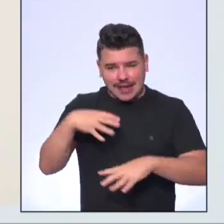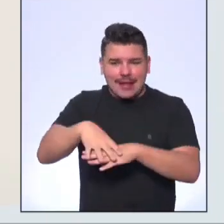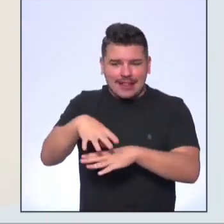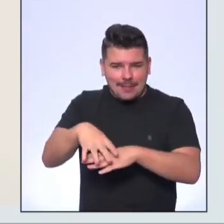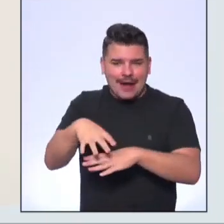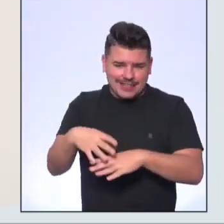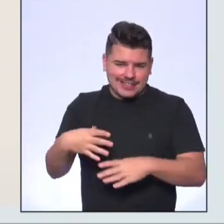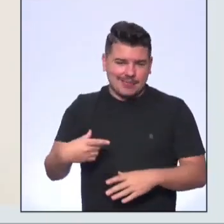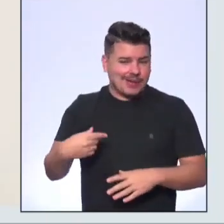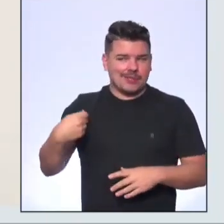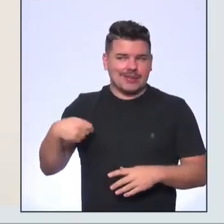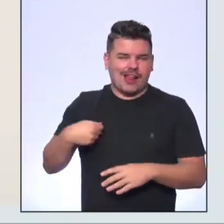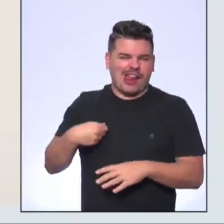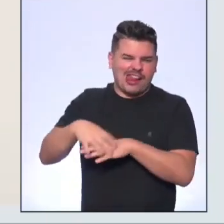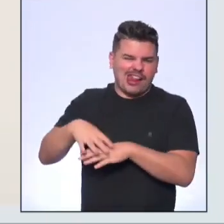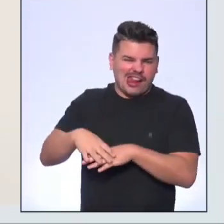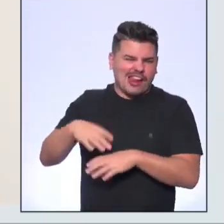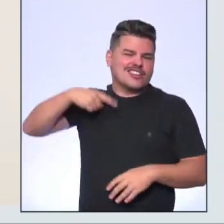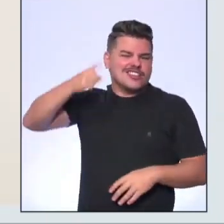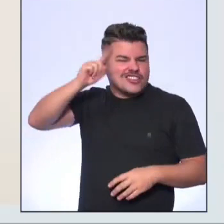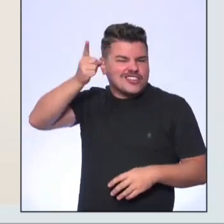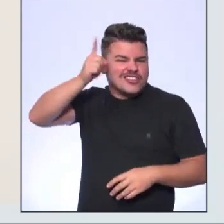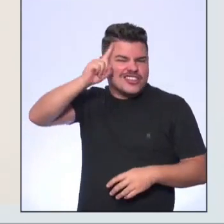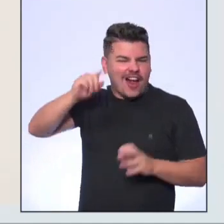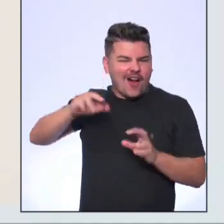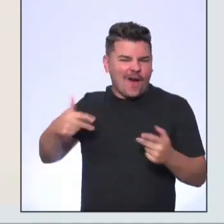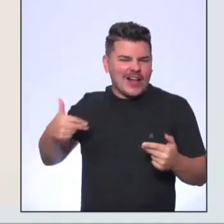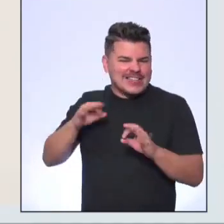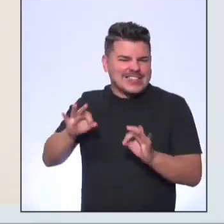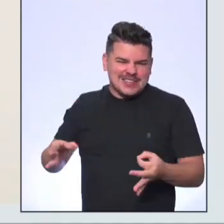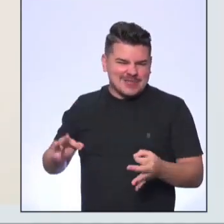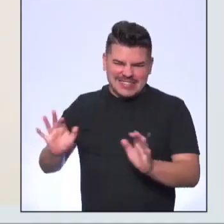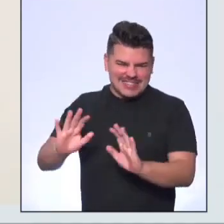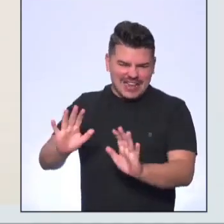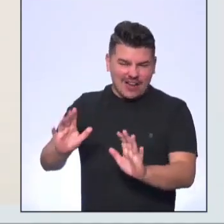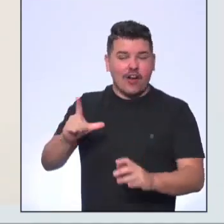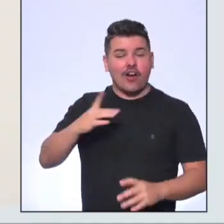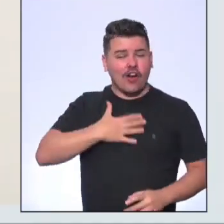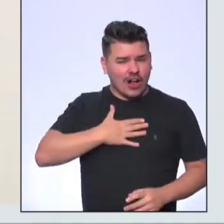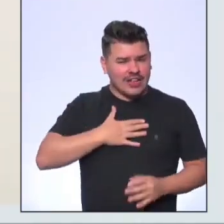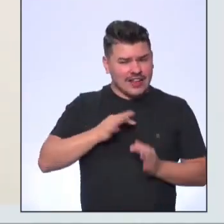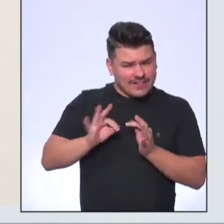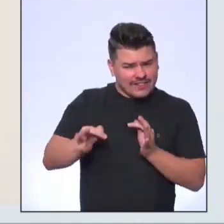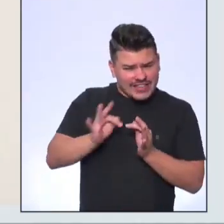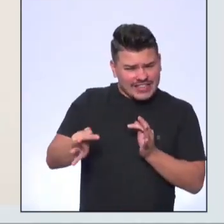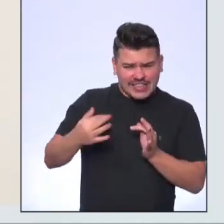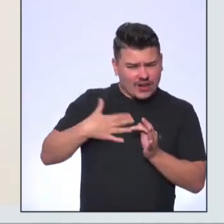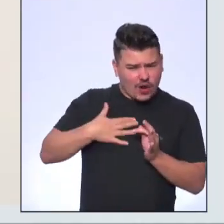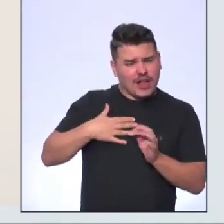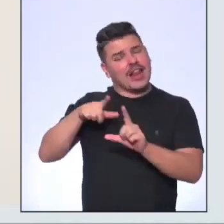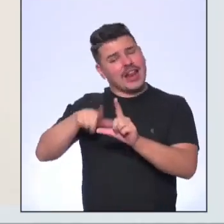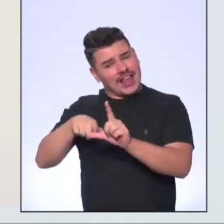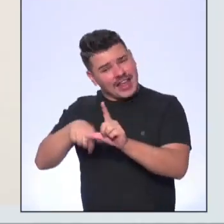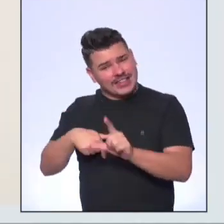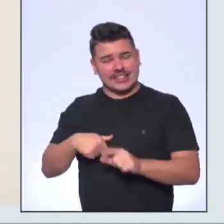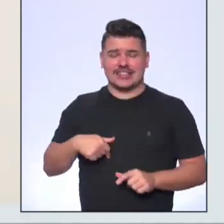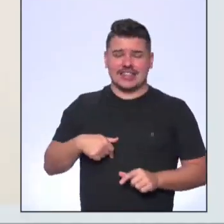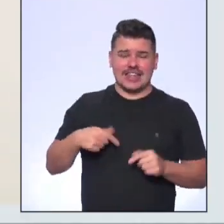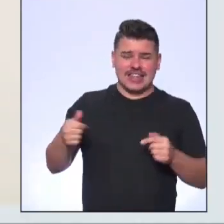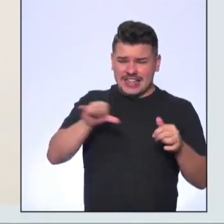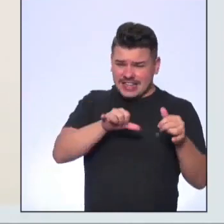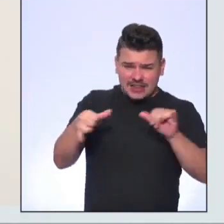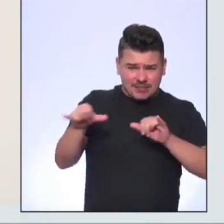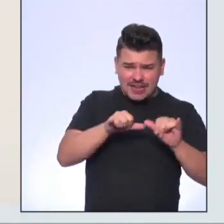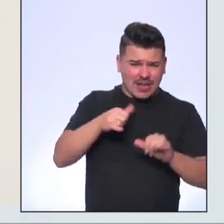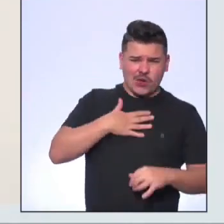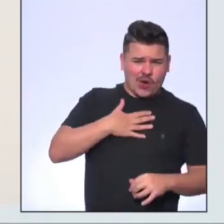dependendo dela, né, para suas coisas mais básicas aí. Você não gosta de física? Faz letras. Você não gosta de química? Faz letras. Aí você